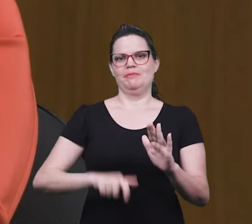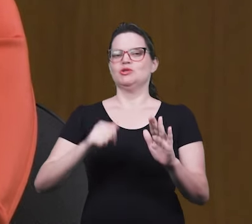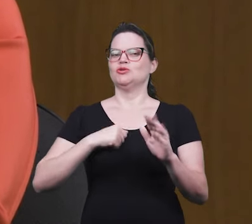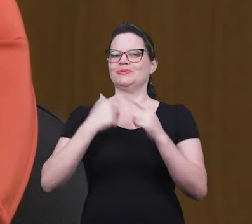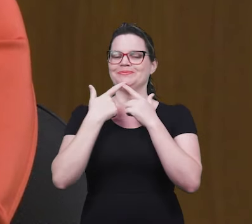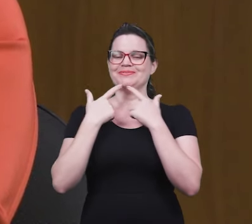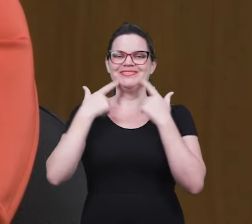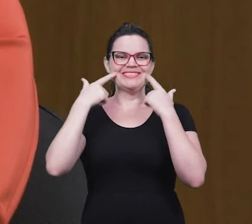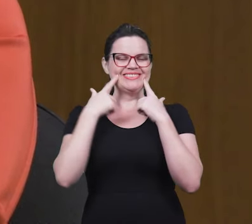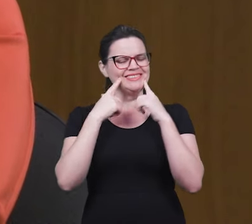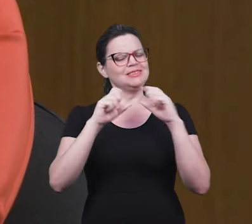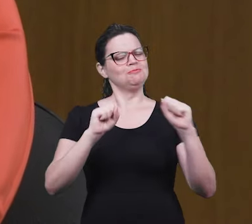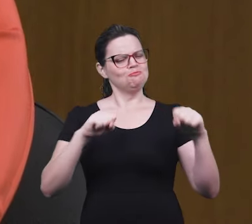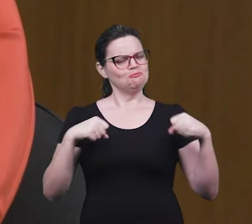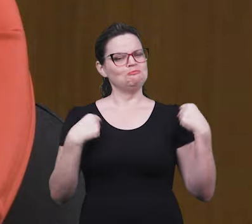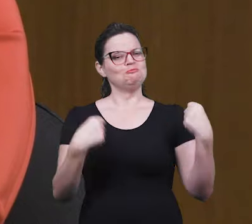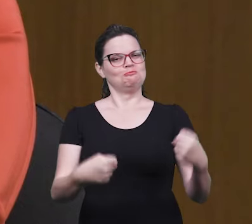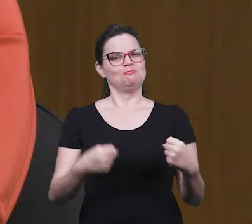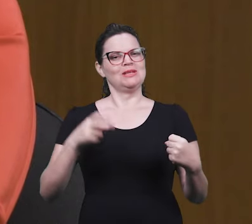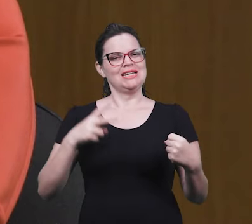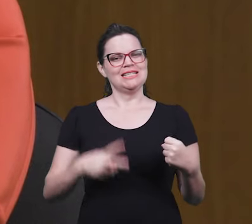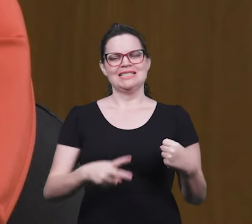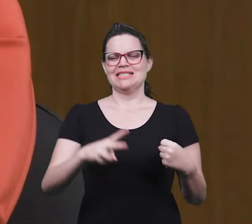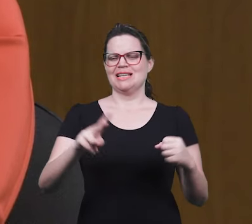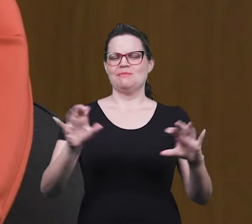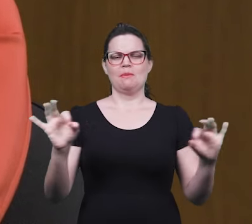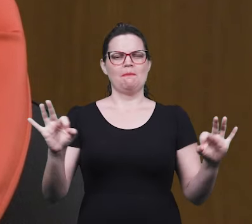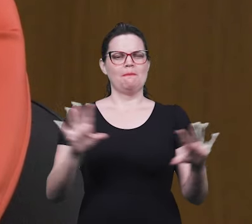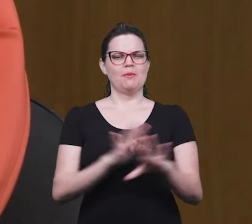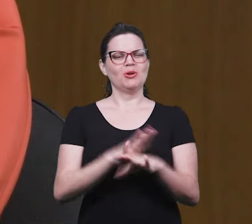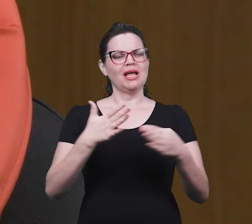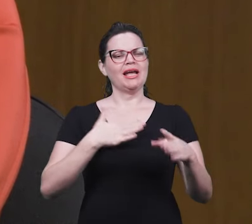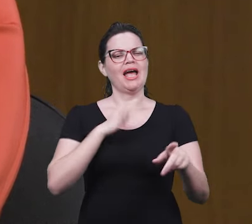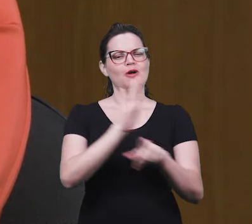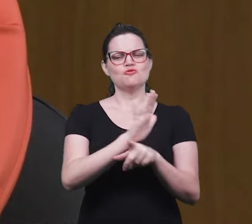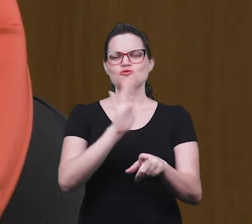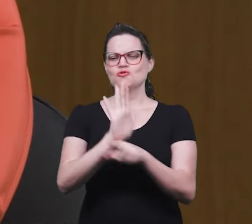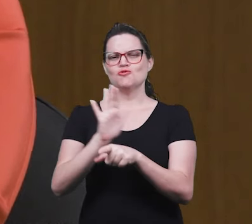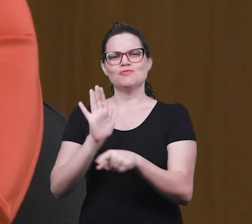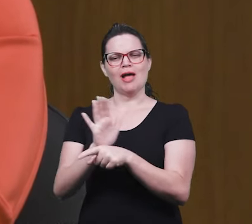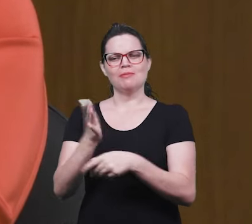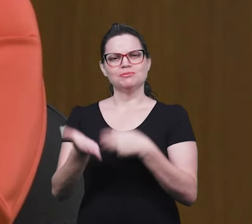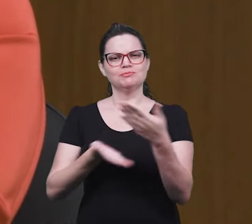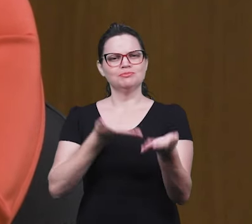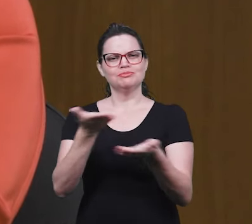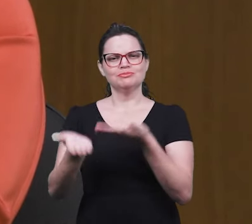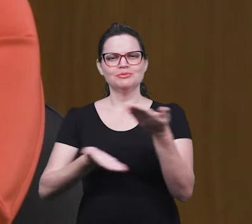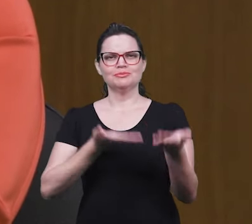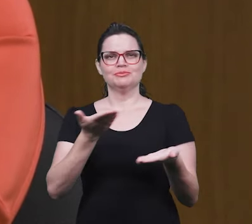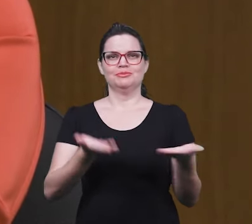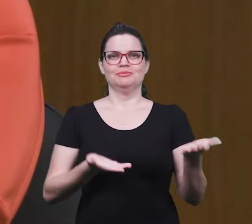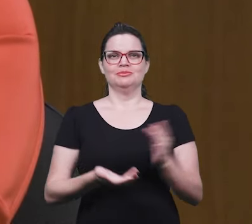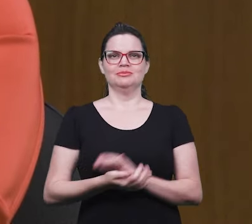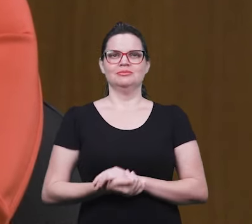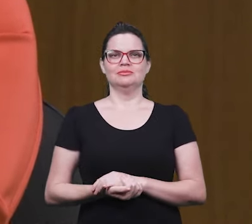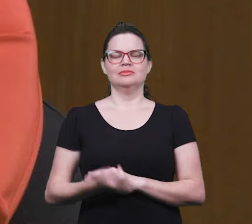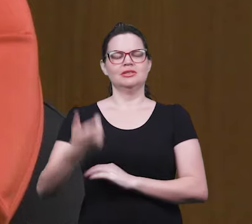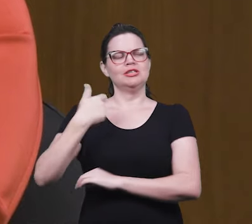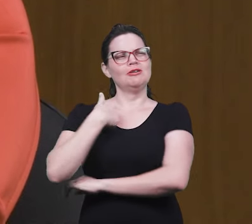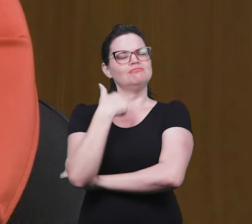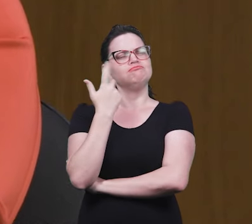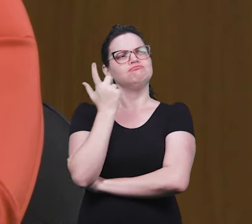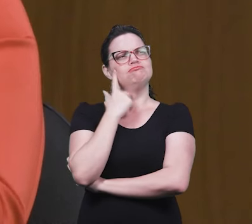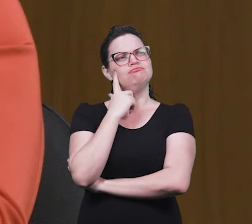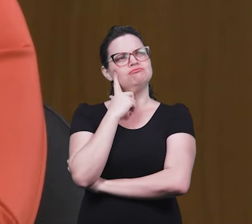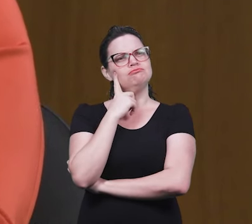carismática, determinada, uma pessoa sempre disposta para ajudar as outras pessoas. E eu